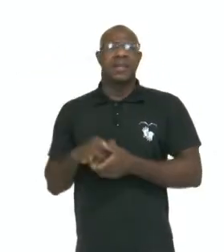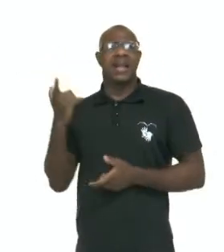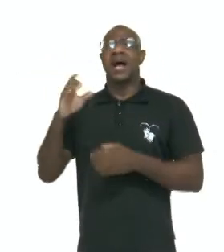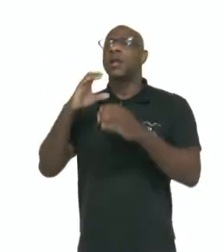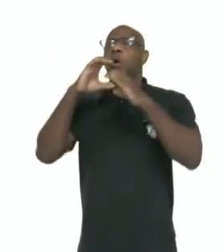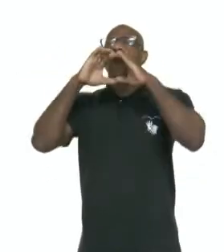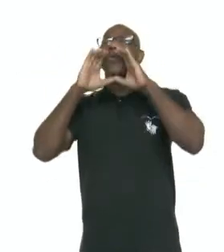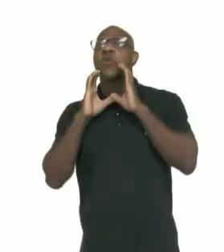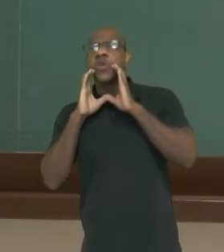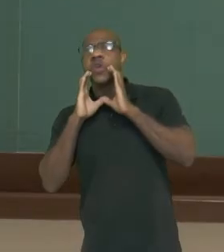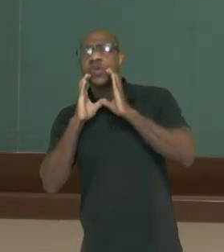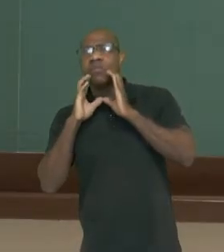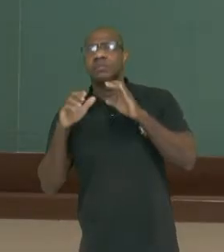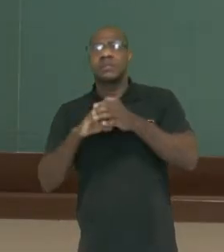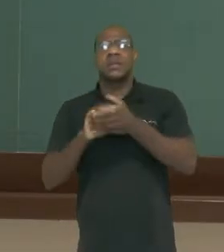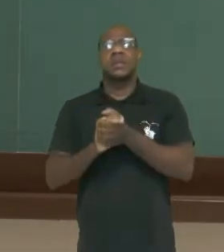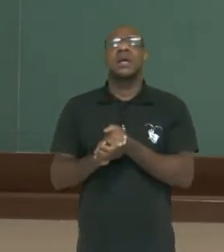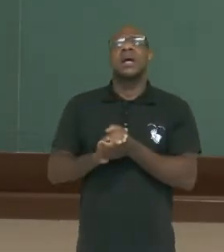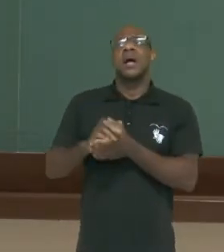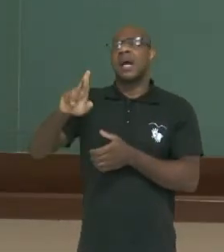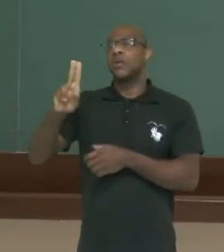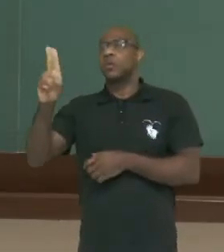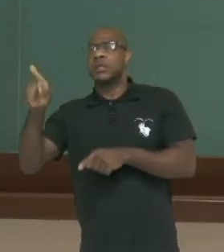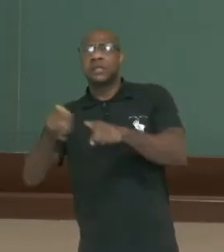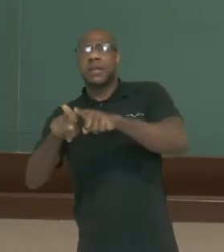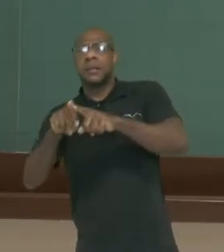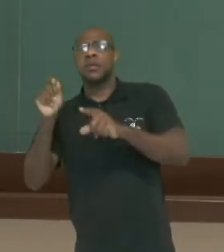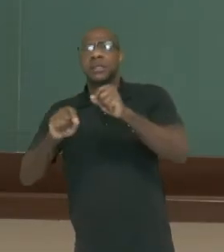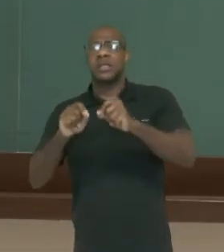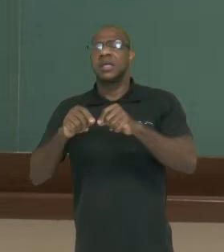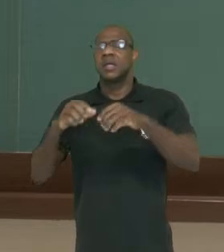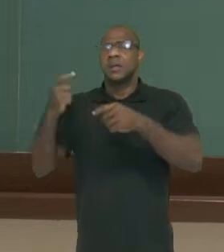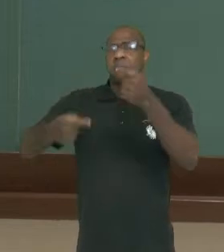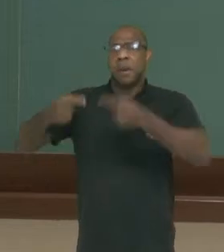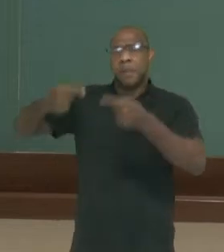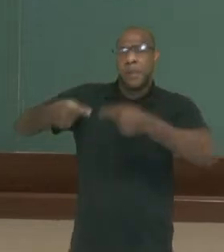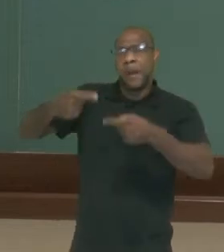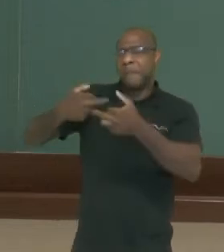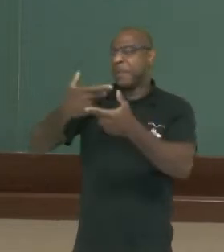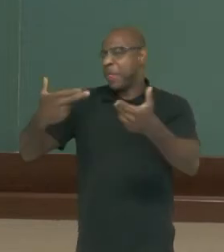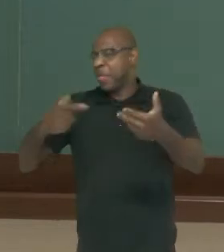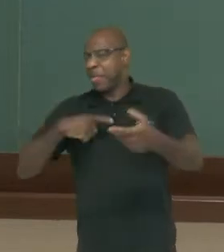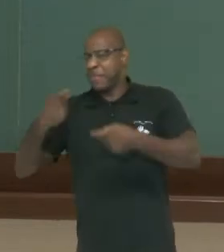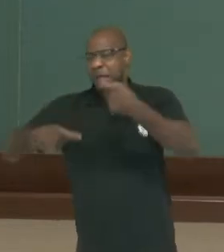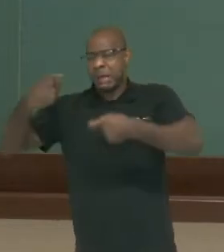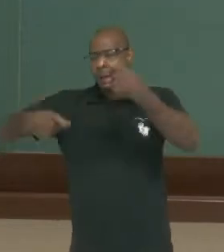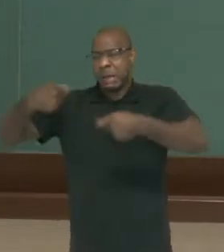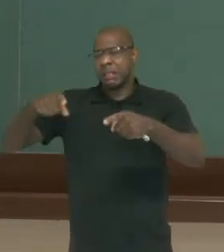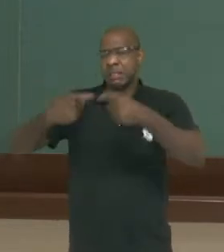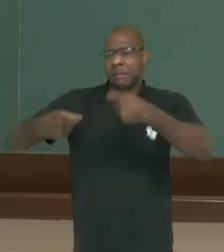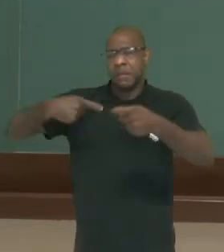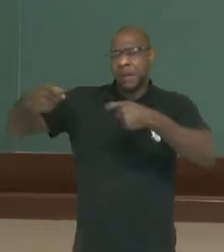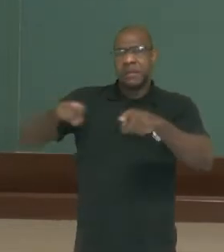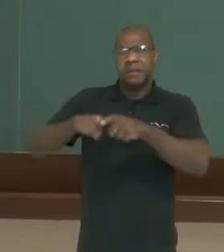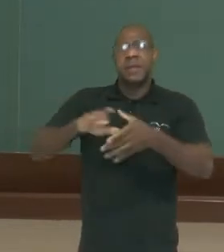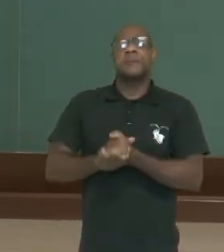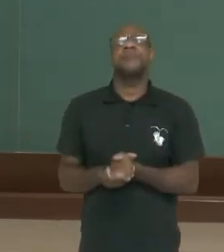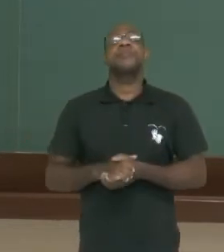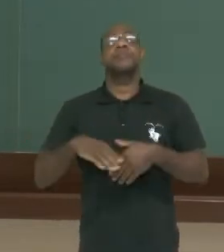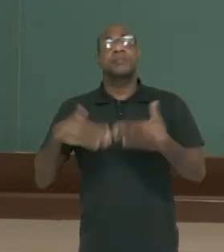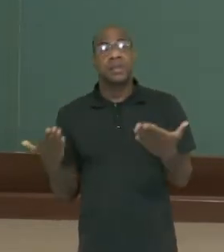China. China perdeu e, em contrapartida, como um movimento de prêmio, talvez pelo vencimento da